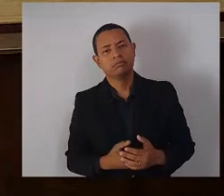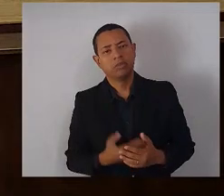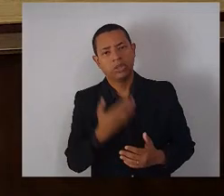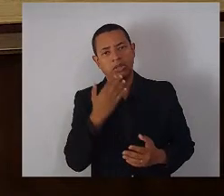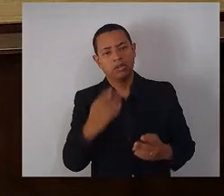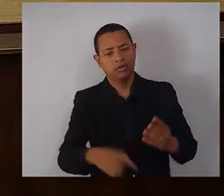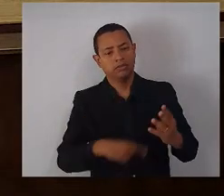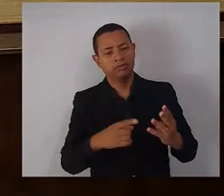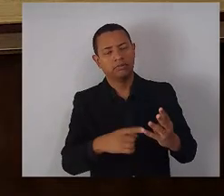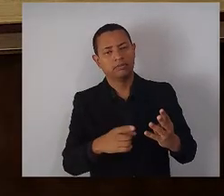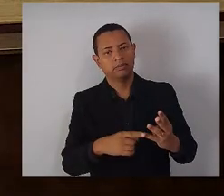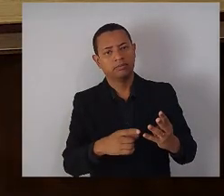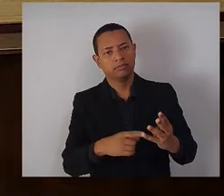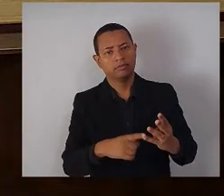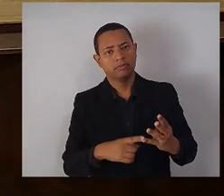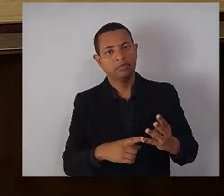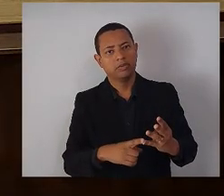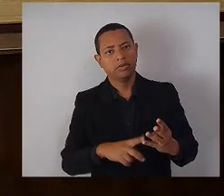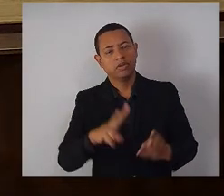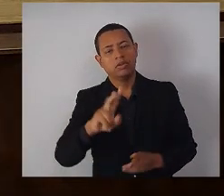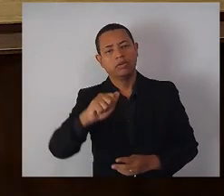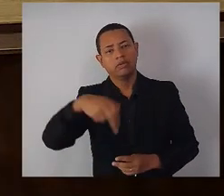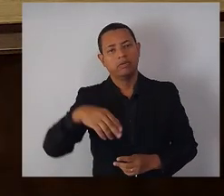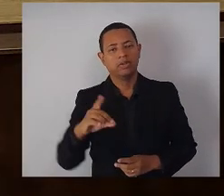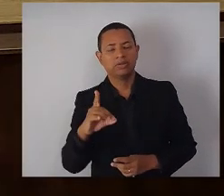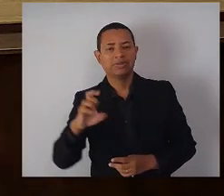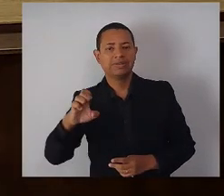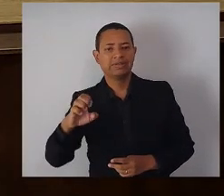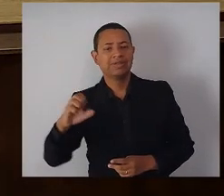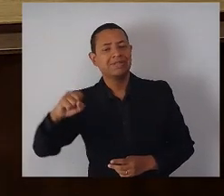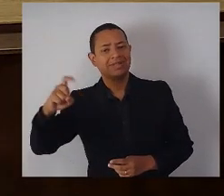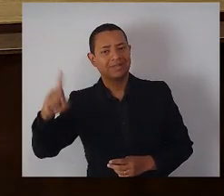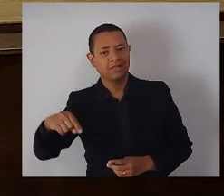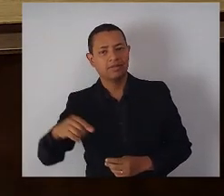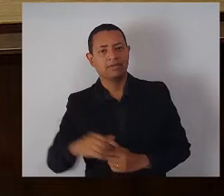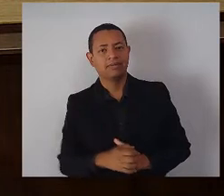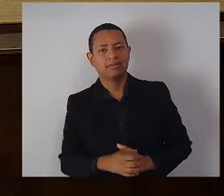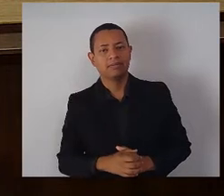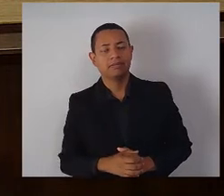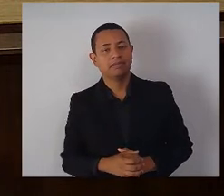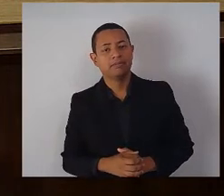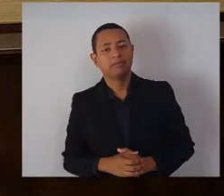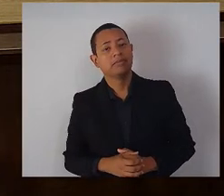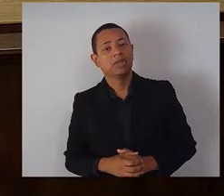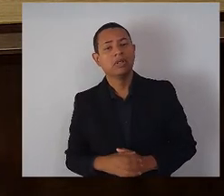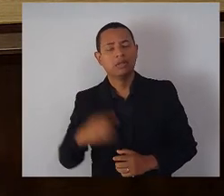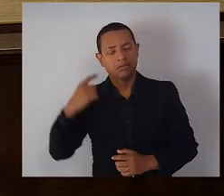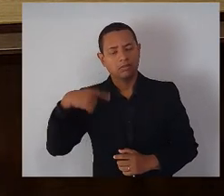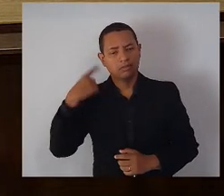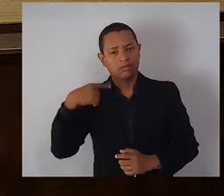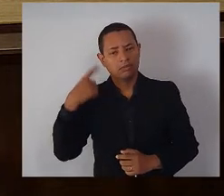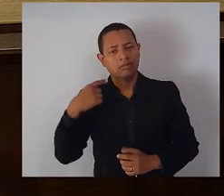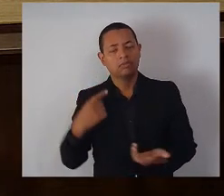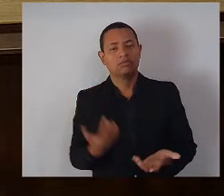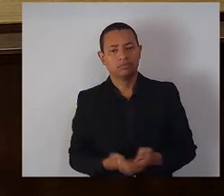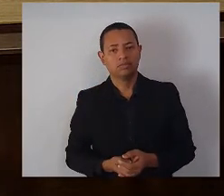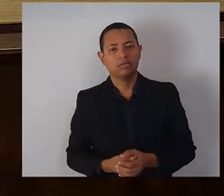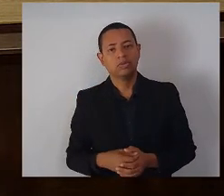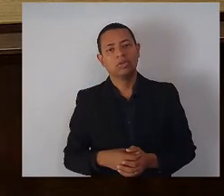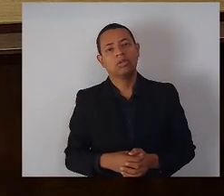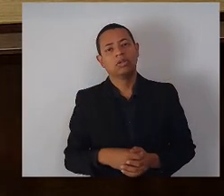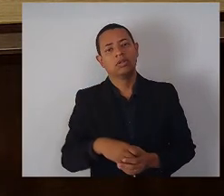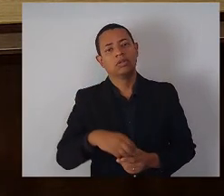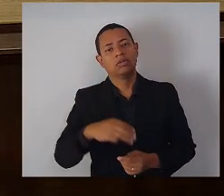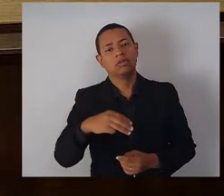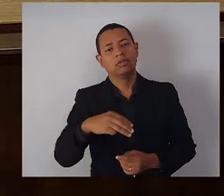estadual, presidente da Assembleia, Evan de Sá Barreto Leitão, advogado doutora Mariana Gomes Pedrosa Bezerra, e